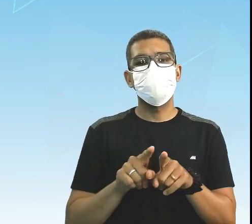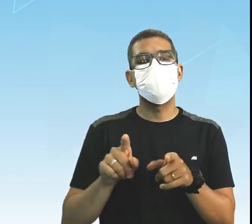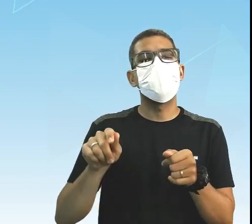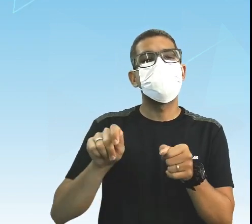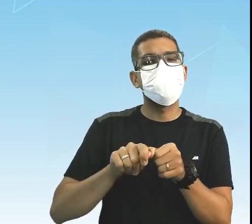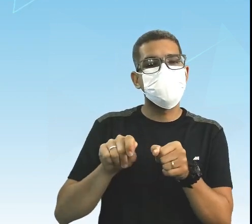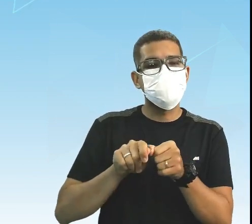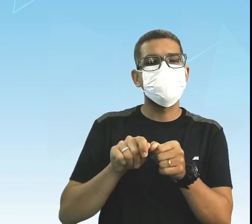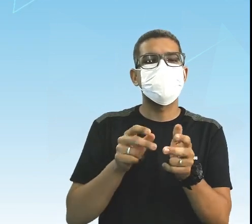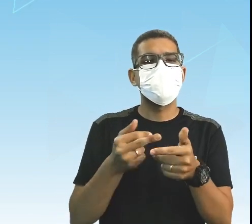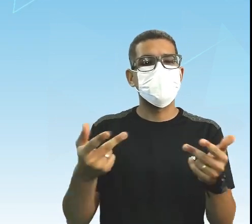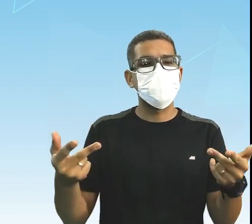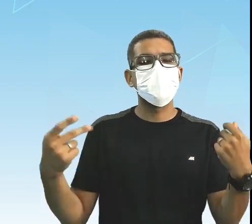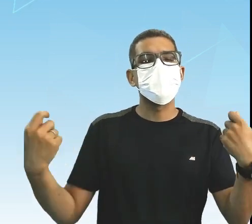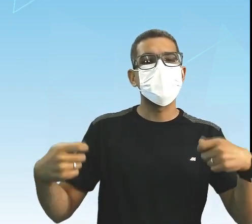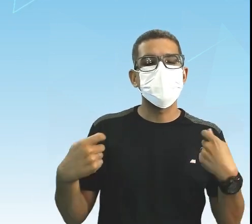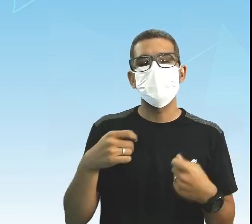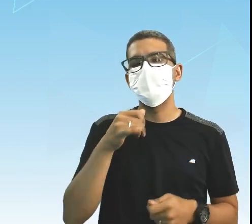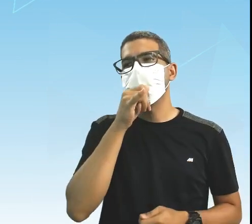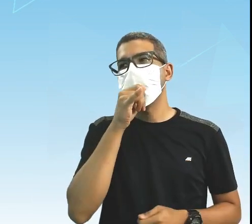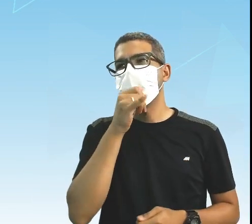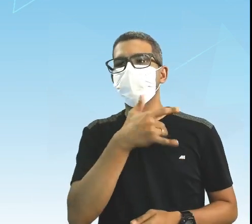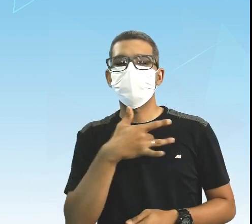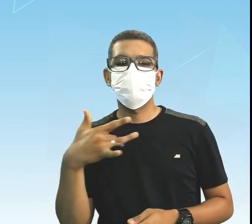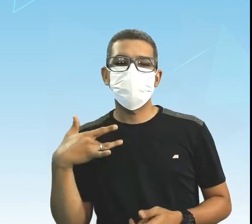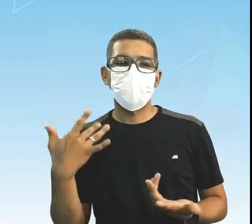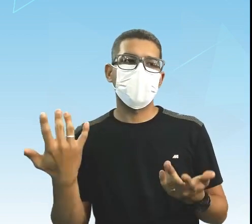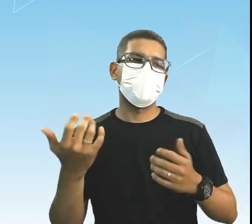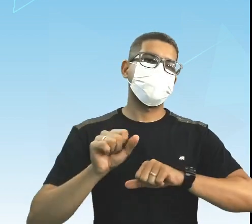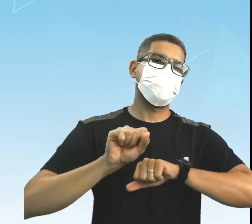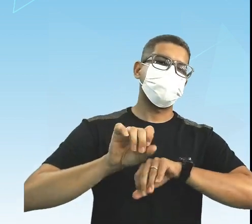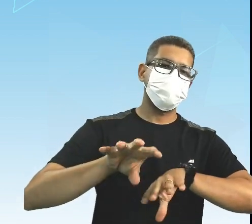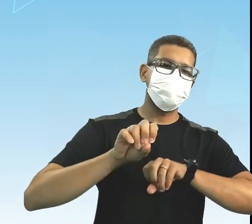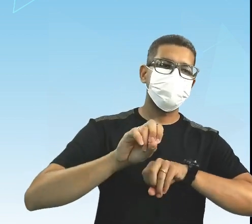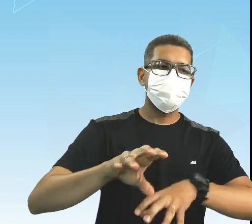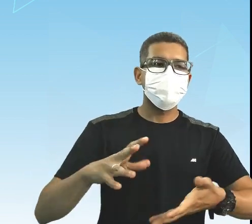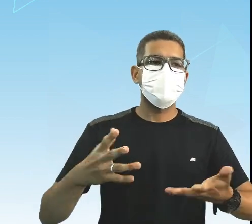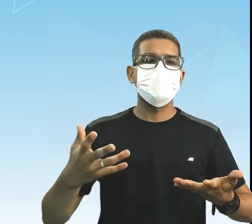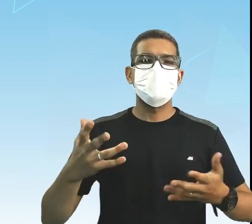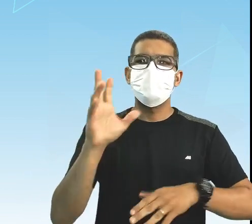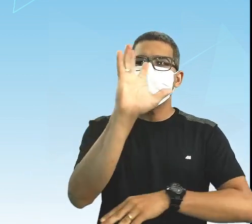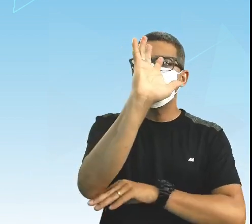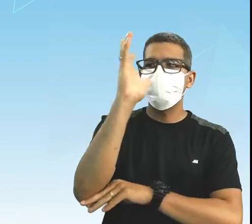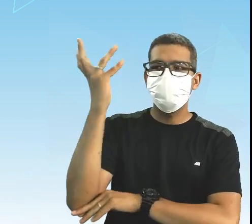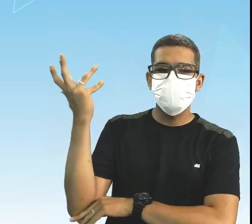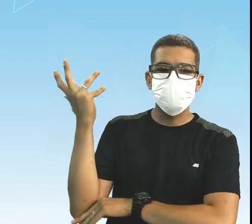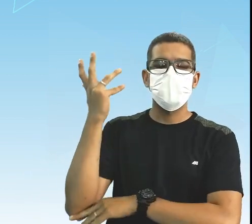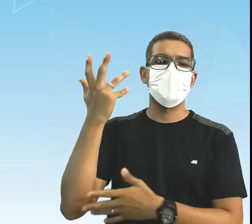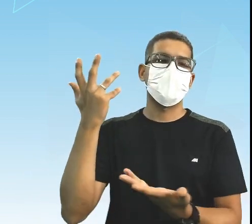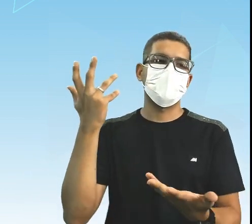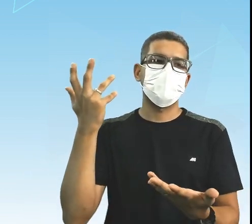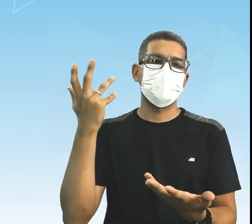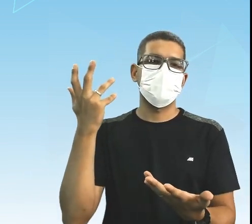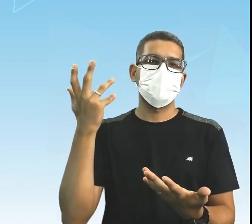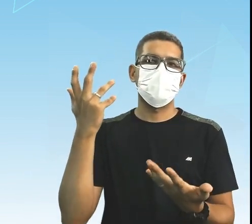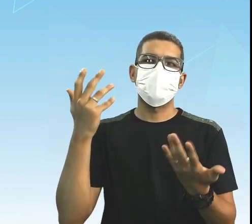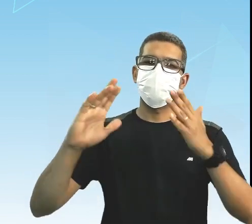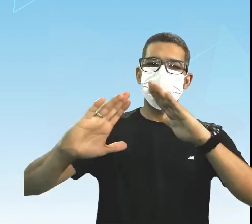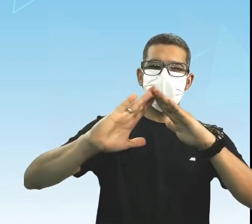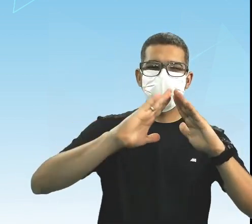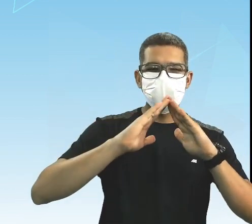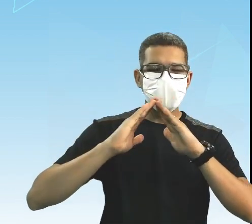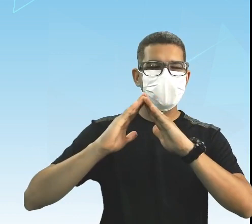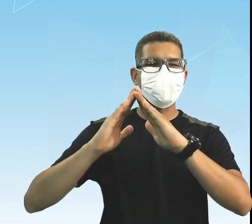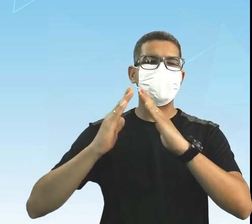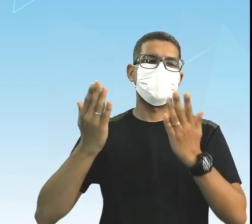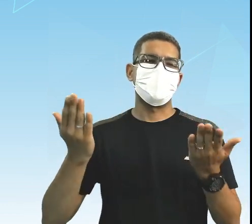amores, dessas áreas como a saúde, a educação, o meio ambiente, a